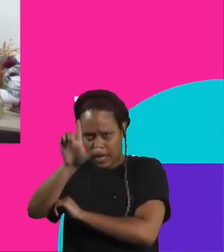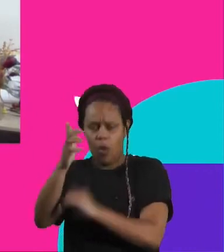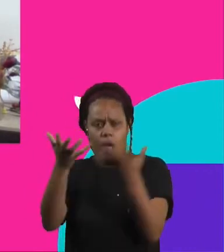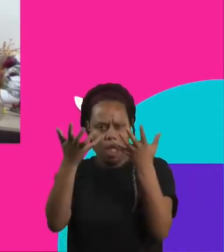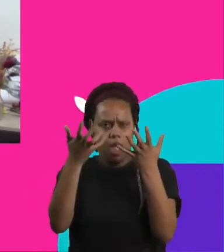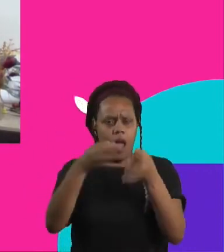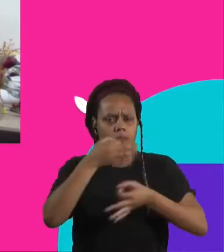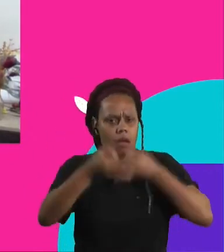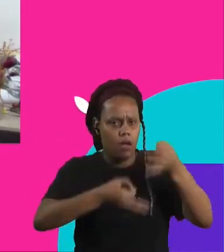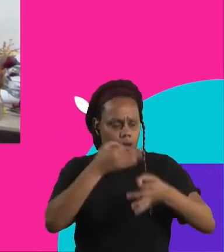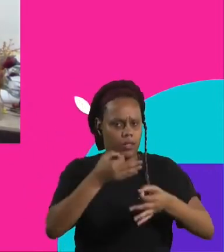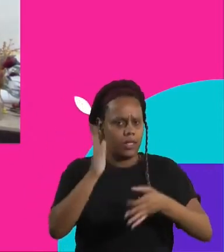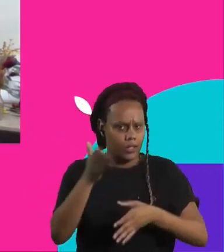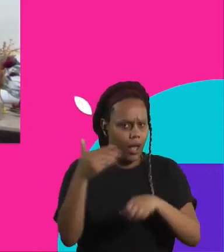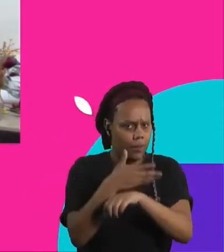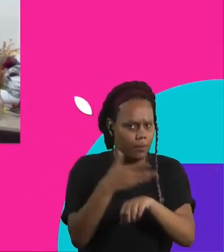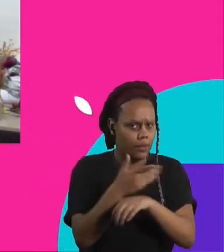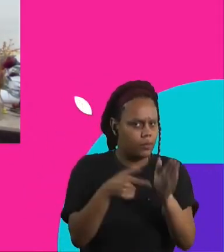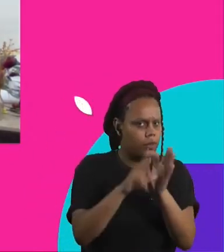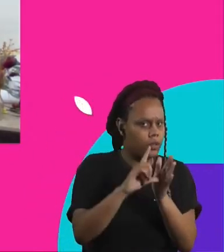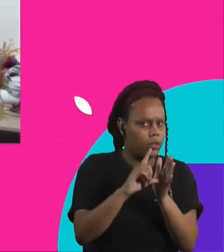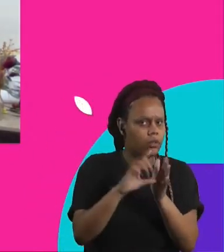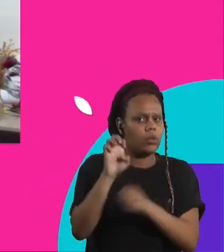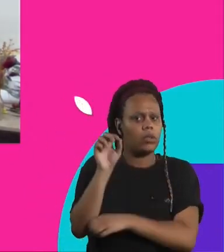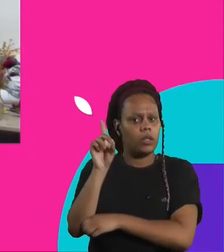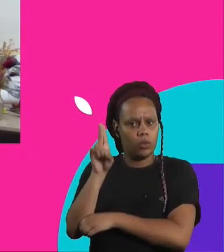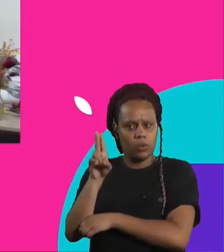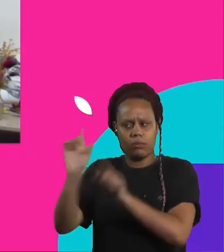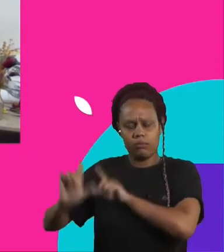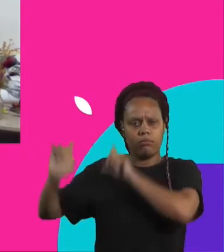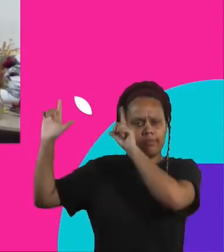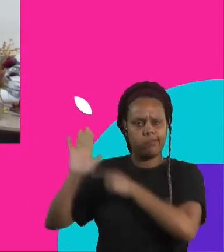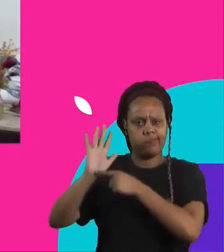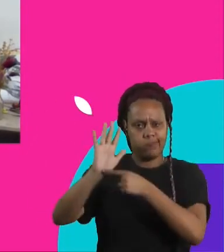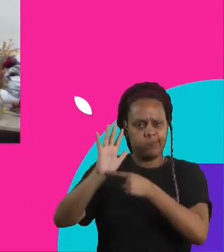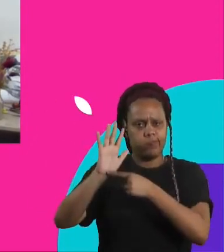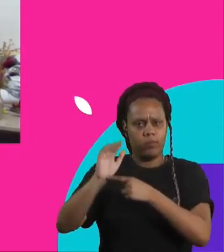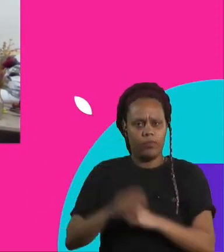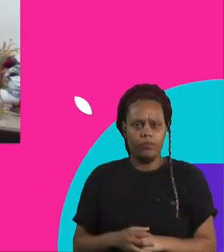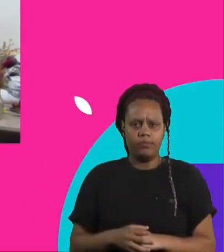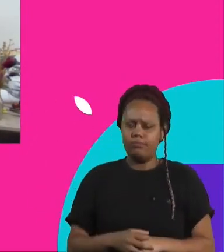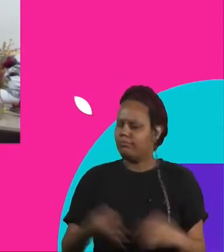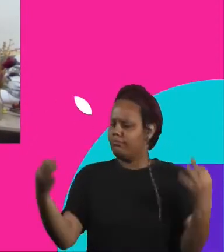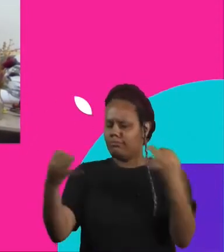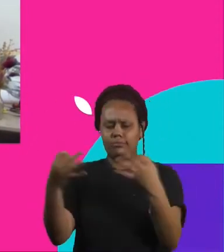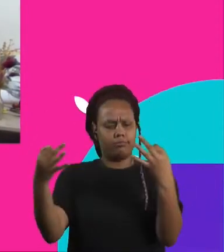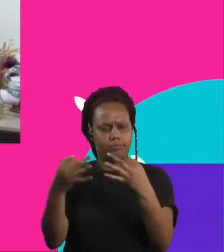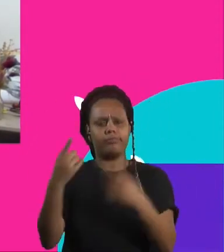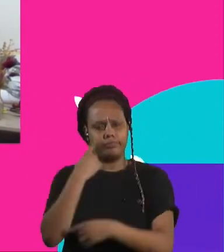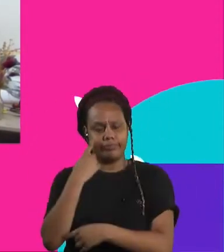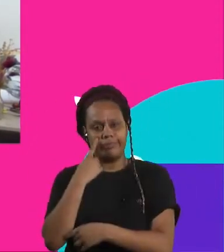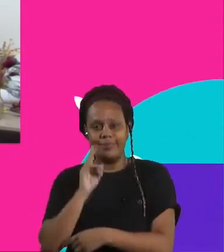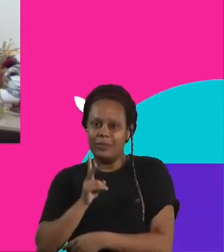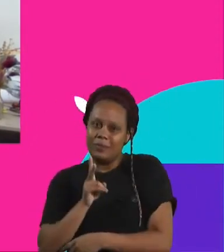na conversa quando o Edu apresentou. Não, baita apresentação. Consegui pegar ali o